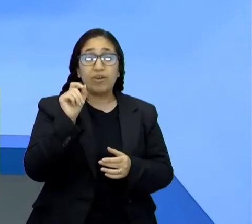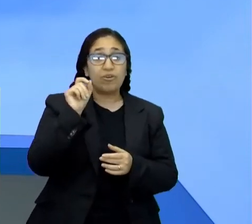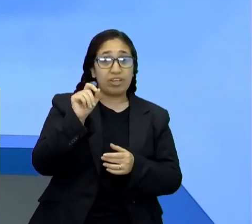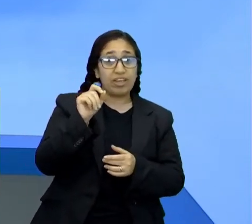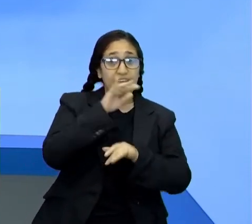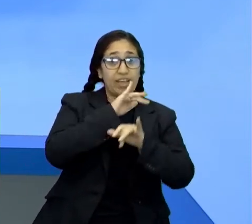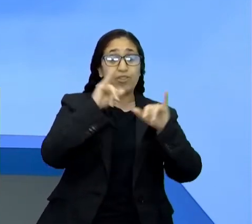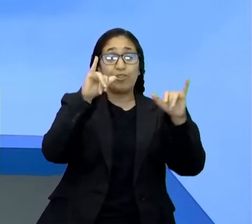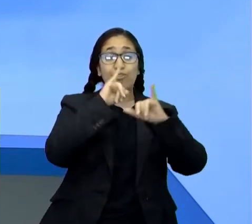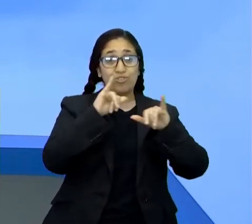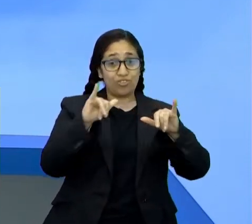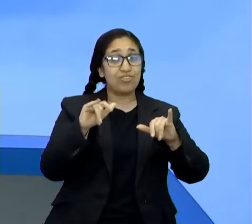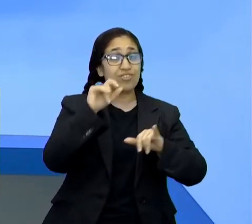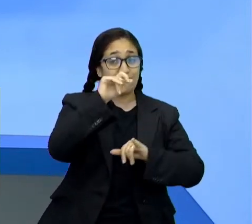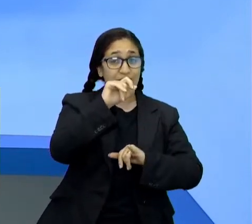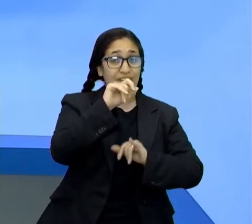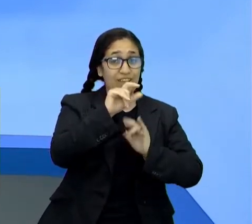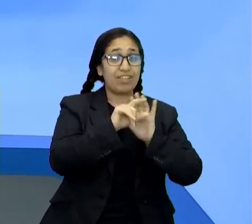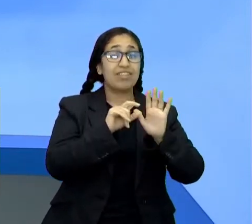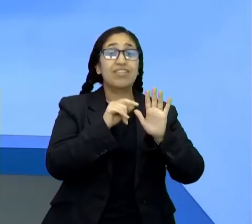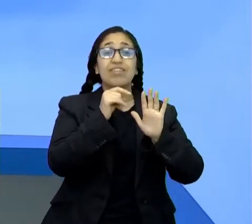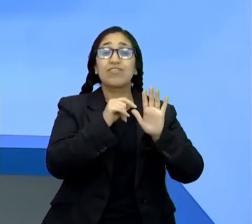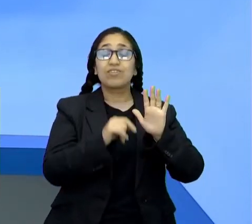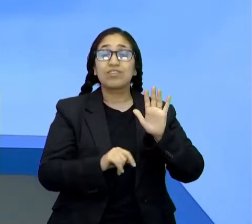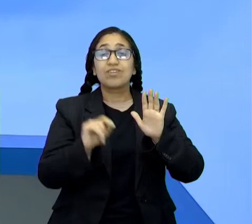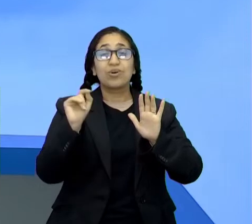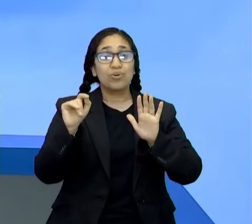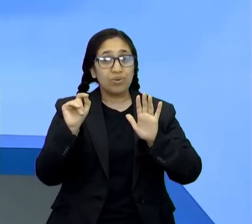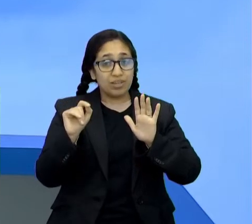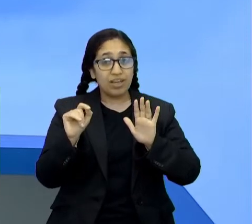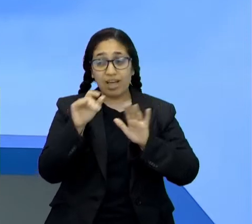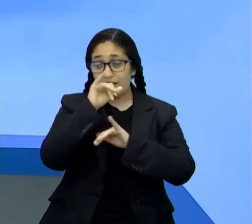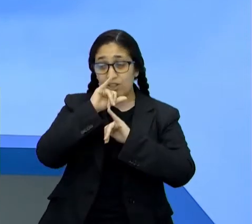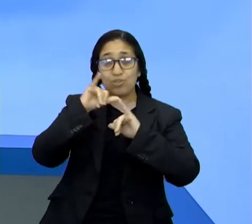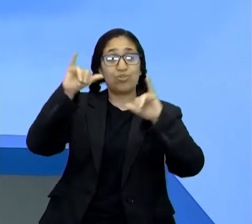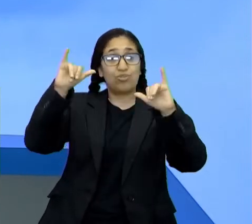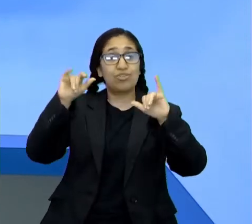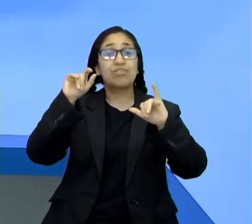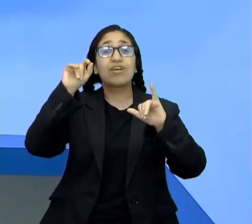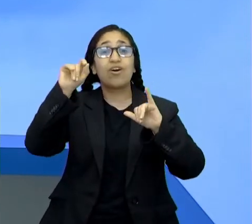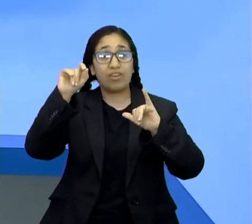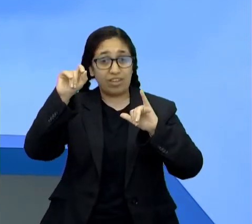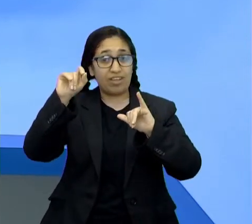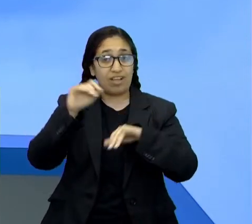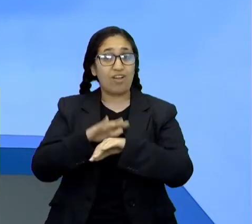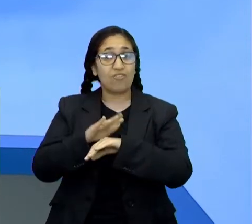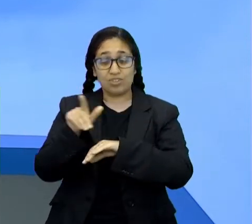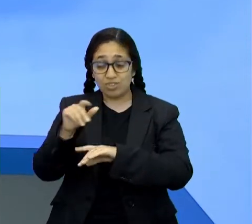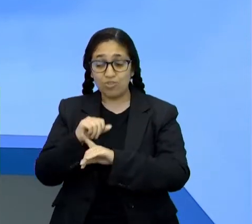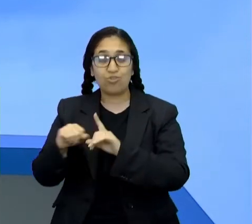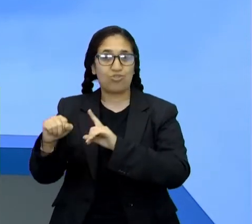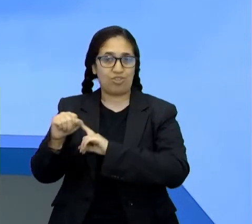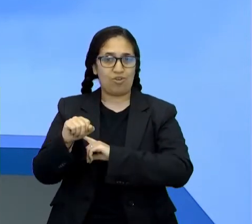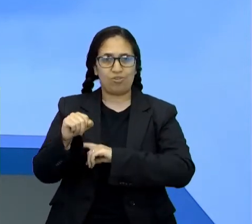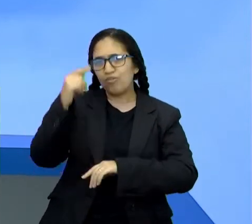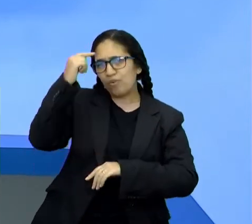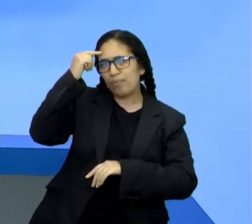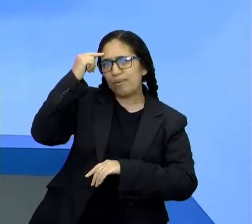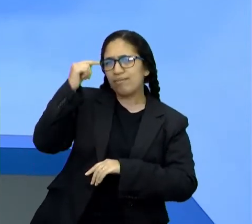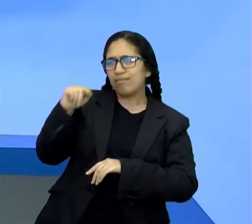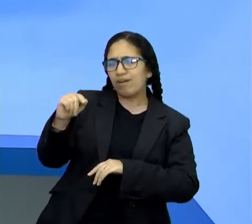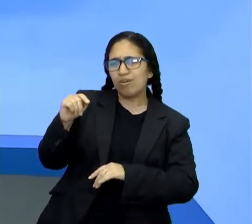notícia nesta aula. E uma das definições que eu trago é que a notícia ela tem uma função social. E aí eu fico pensando, quando a gente recebe